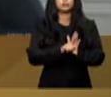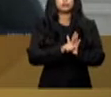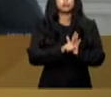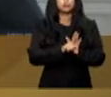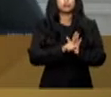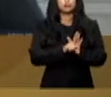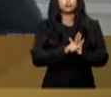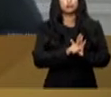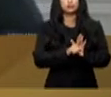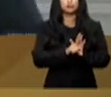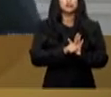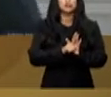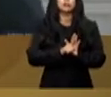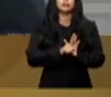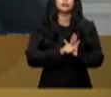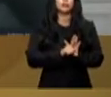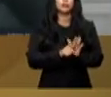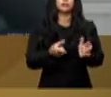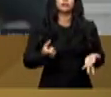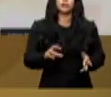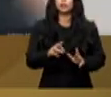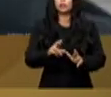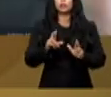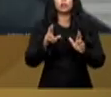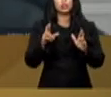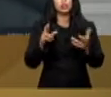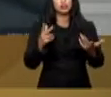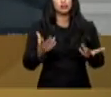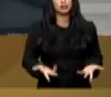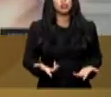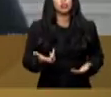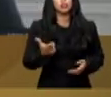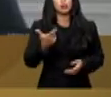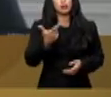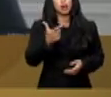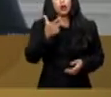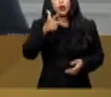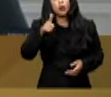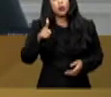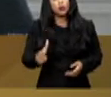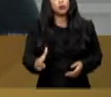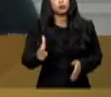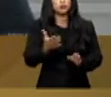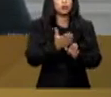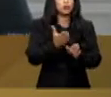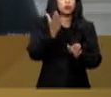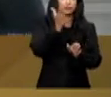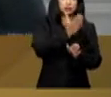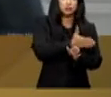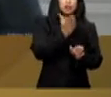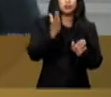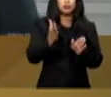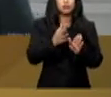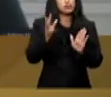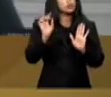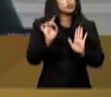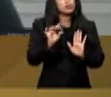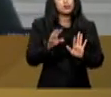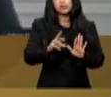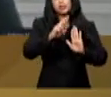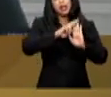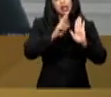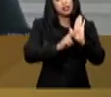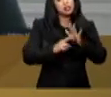estabelecia a incidência do diferencial de alíquota para outra hipótese, para a hipótese originária, e tão somente estabelecendo